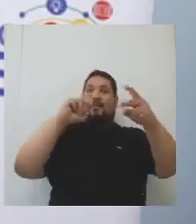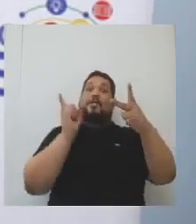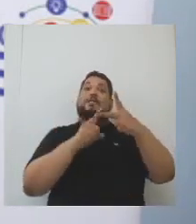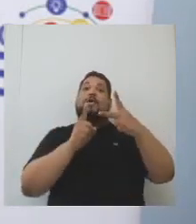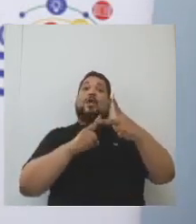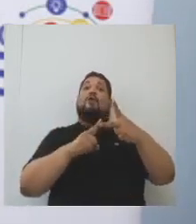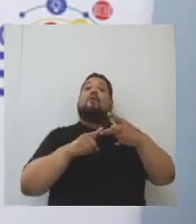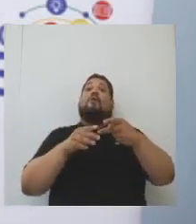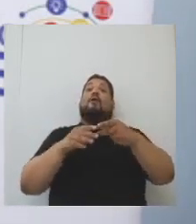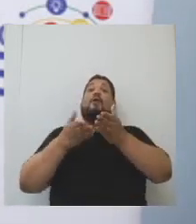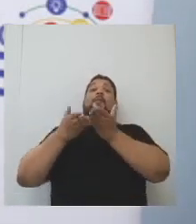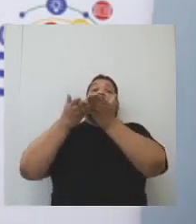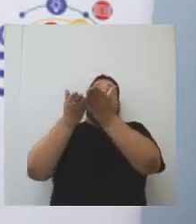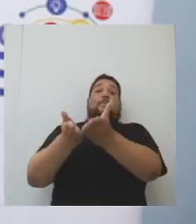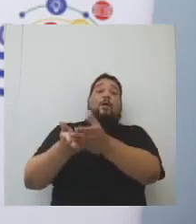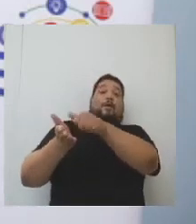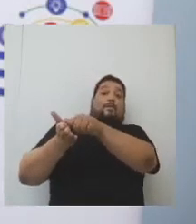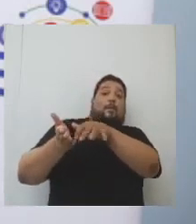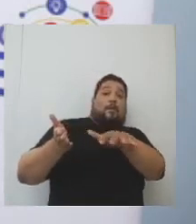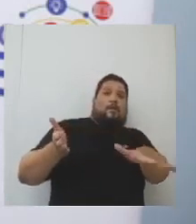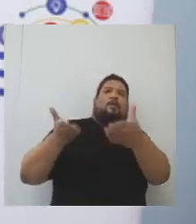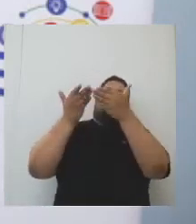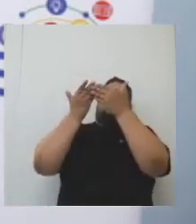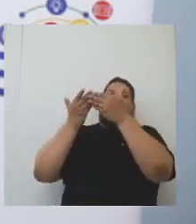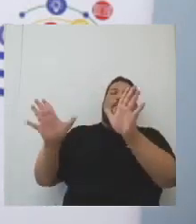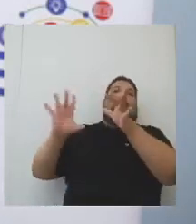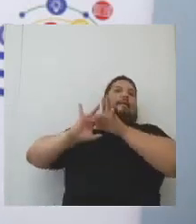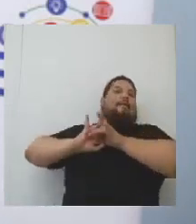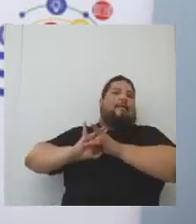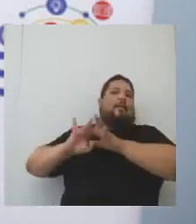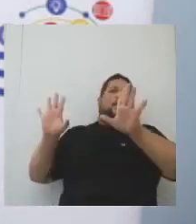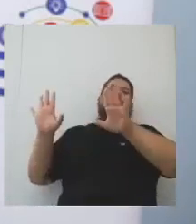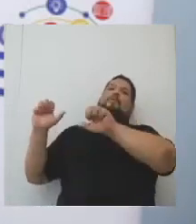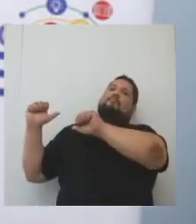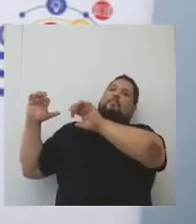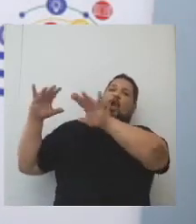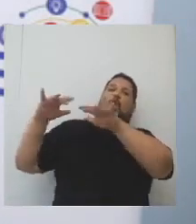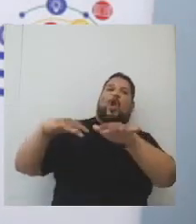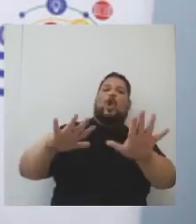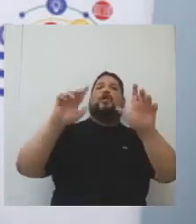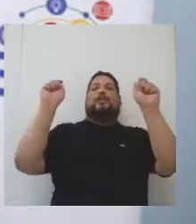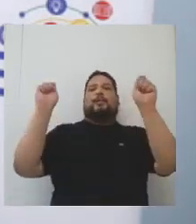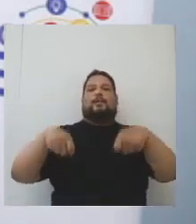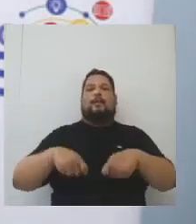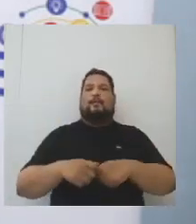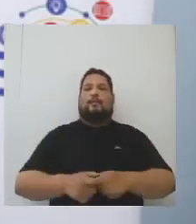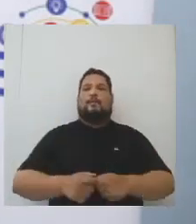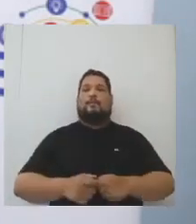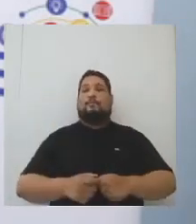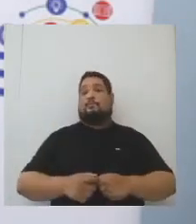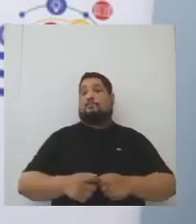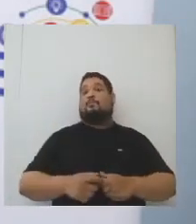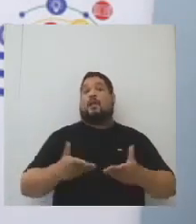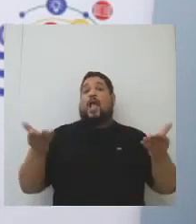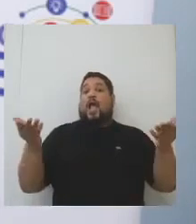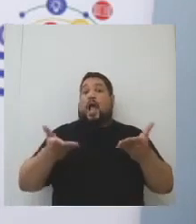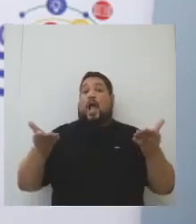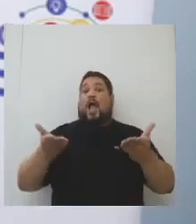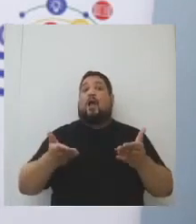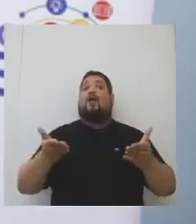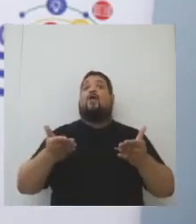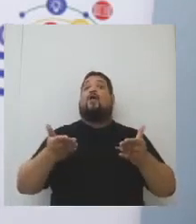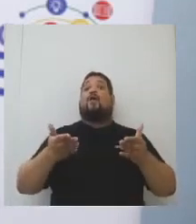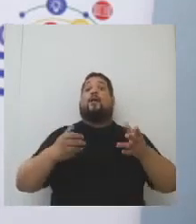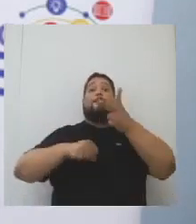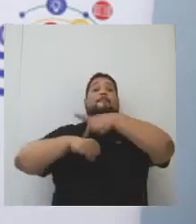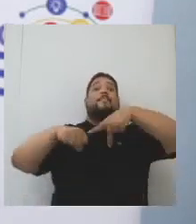Depois do fim do pacto colonial, vamos ter então aí nesse contexto o quê? A abertura dos portos às nações amigas. E agora, qual é a grande